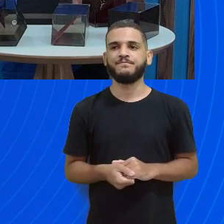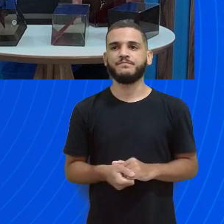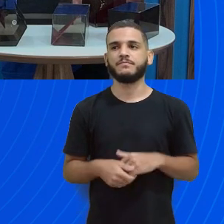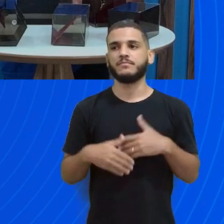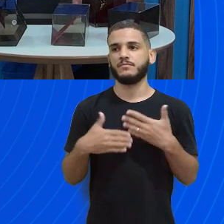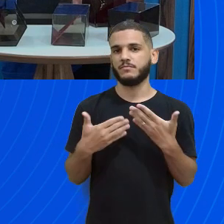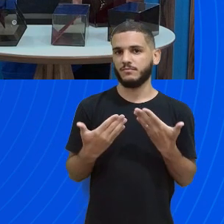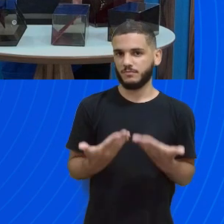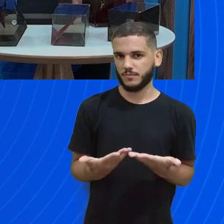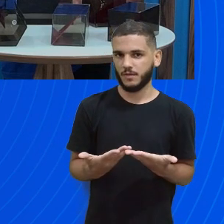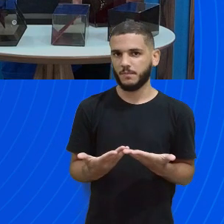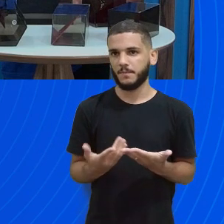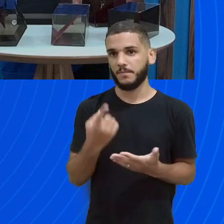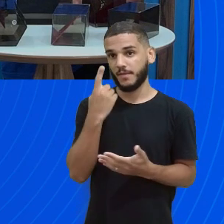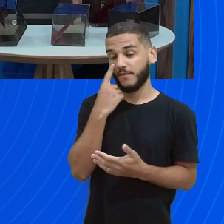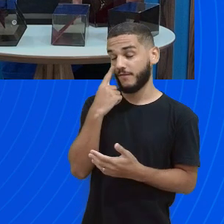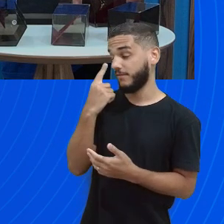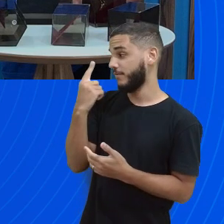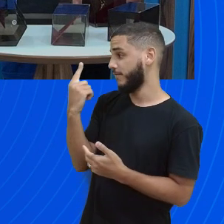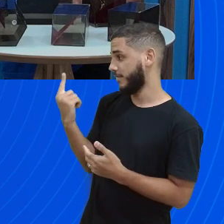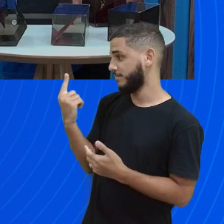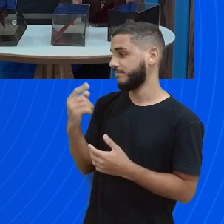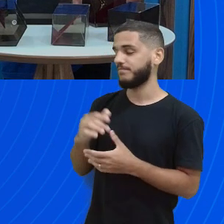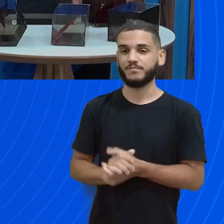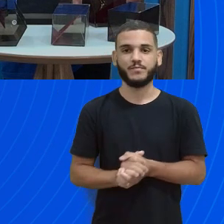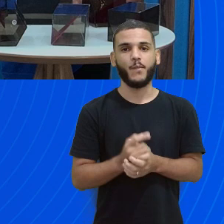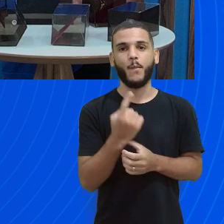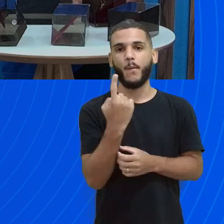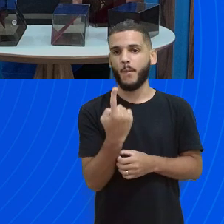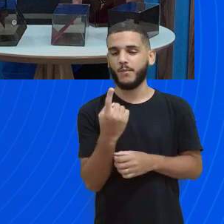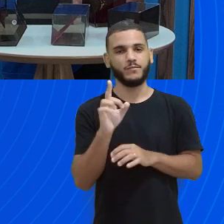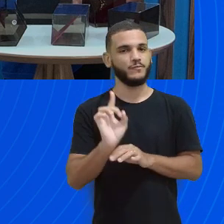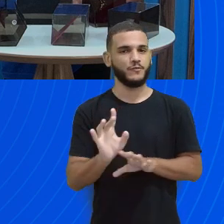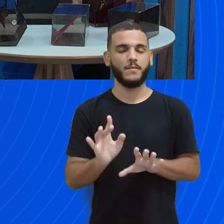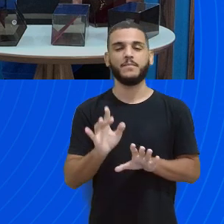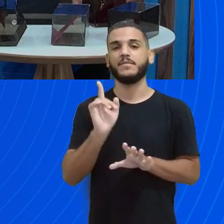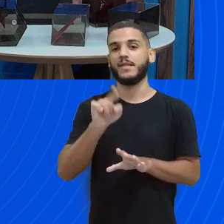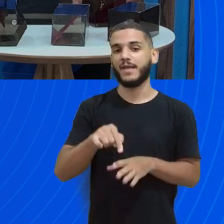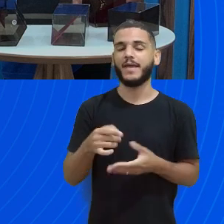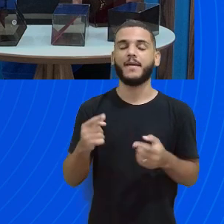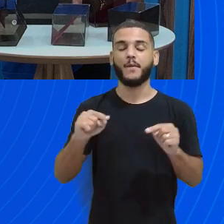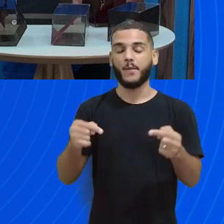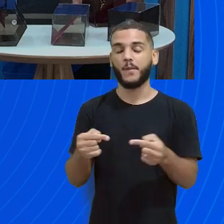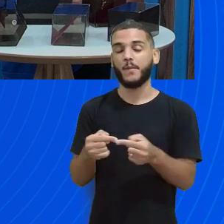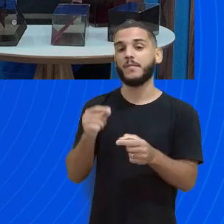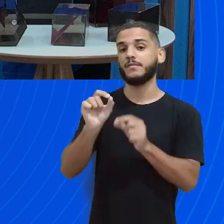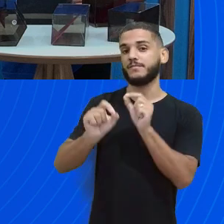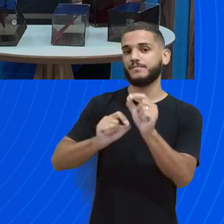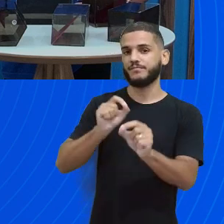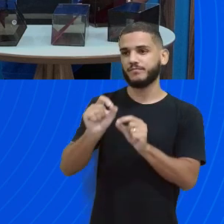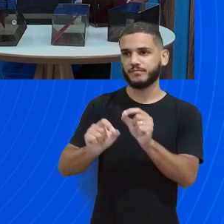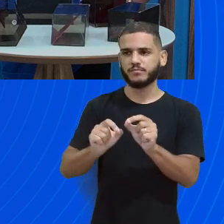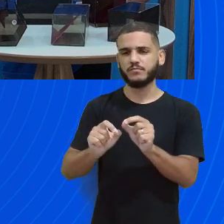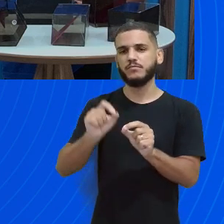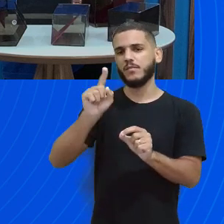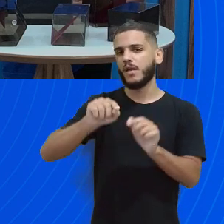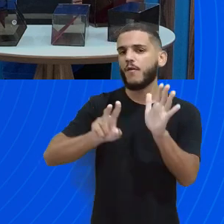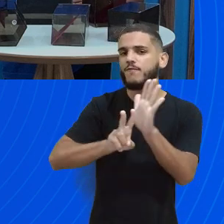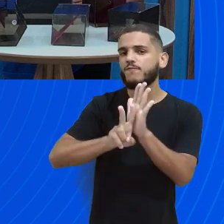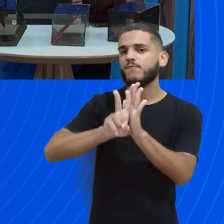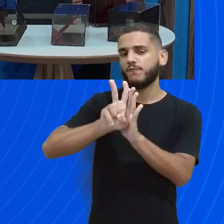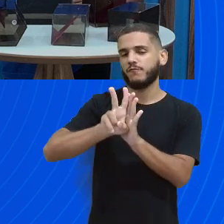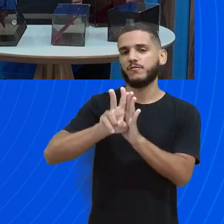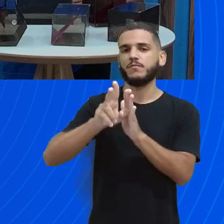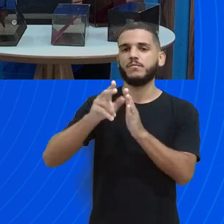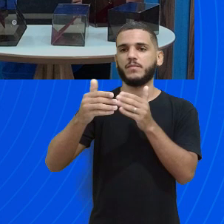E aí, olha só, 1 metro cúbico, que é exatamente o volume desse